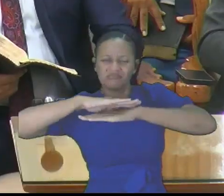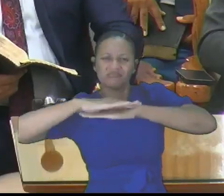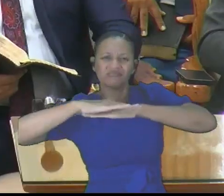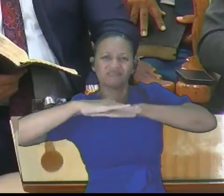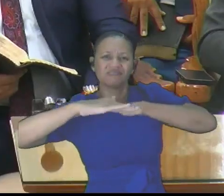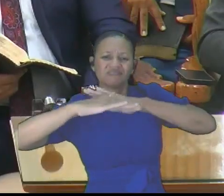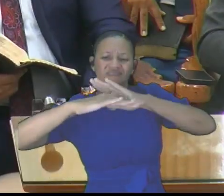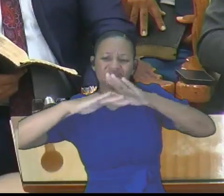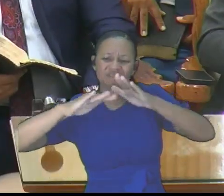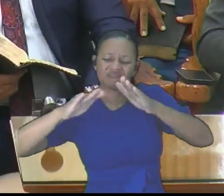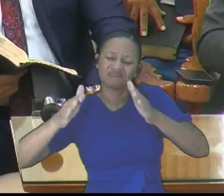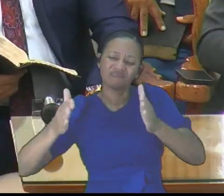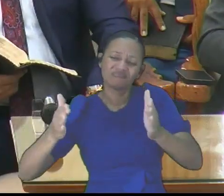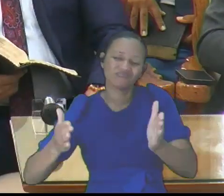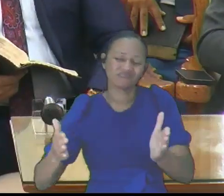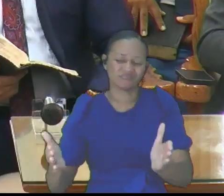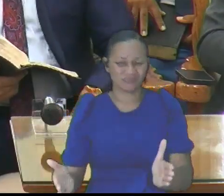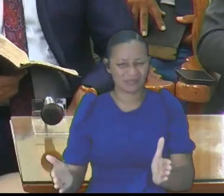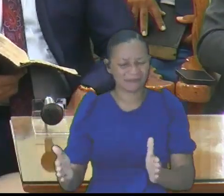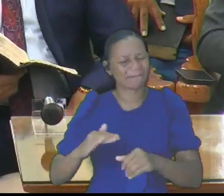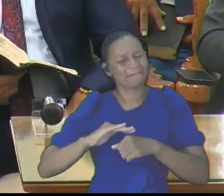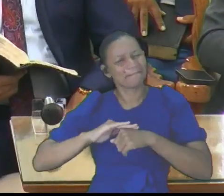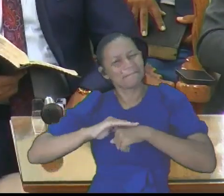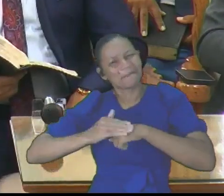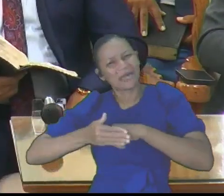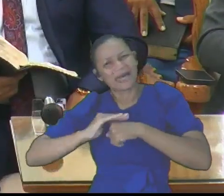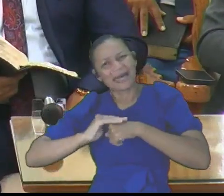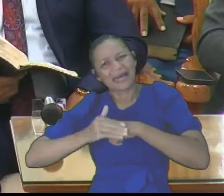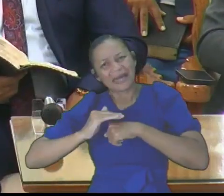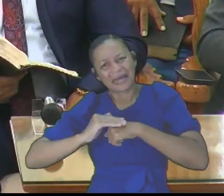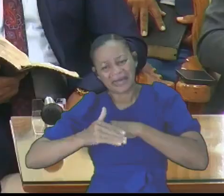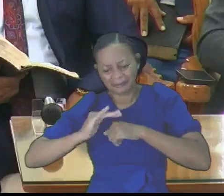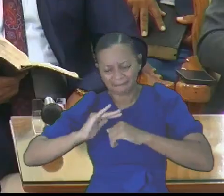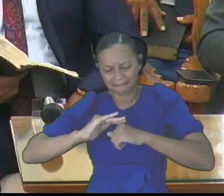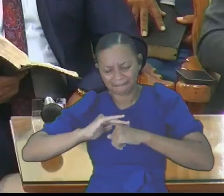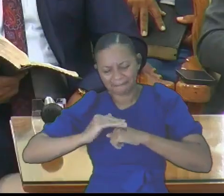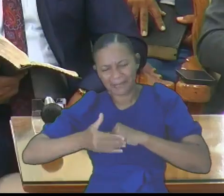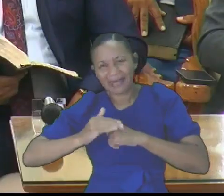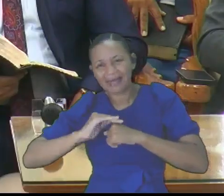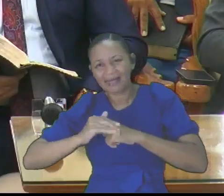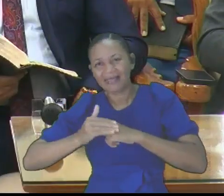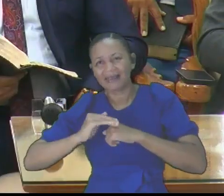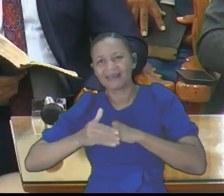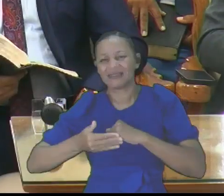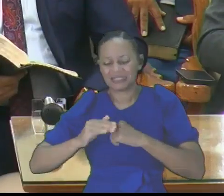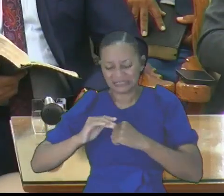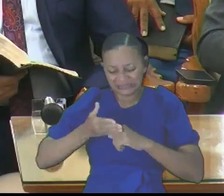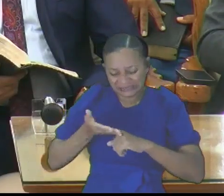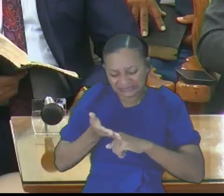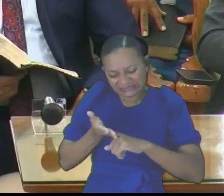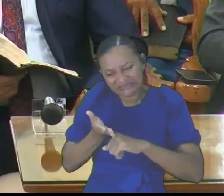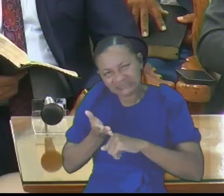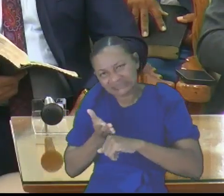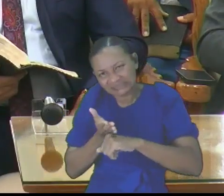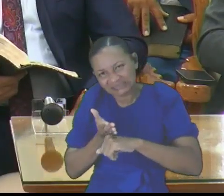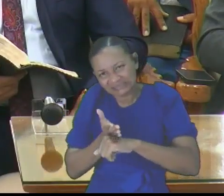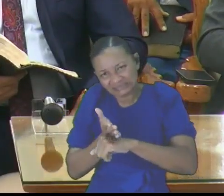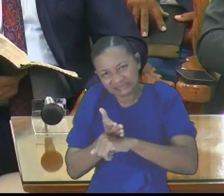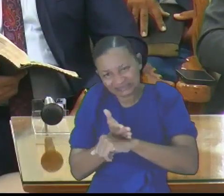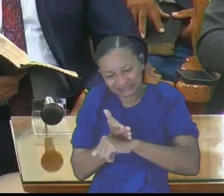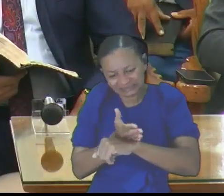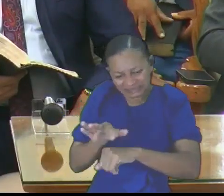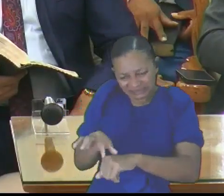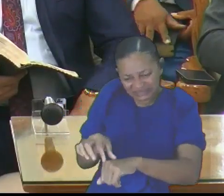uma coberta de pele de texugos ou de golfinhos. Qual era o objetivo daquela última capa